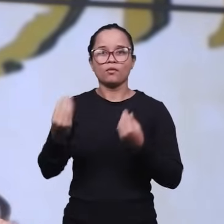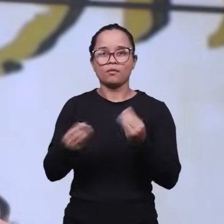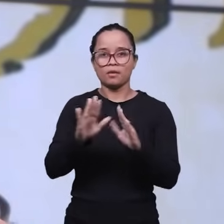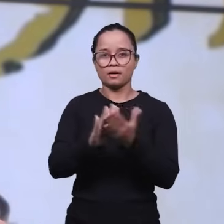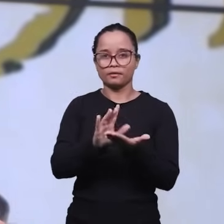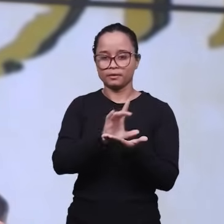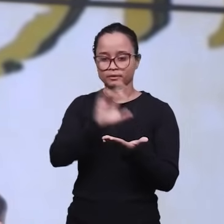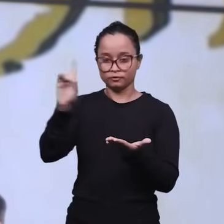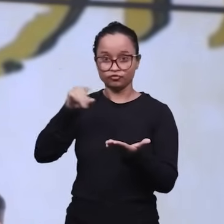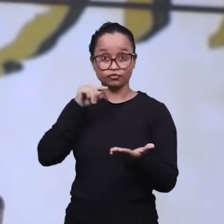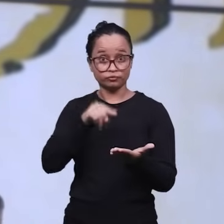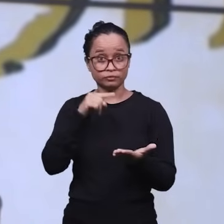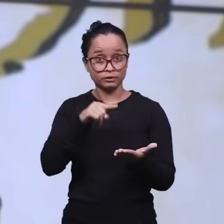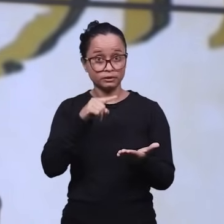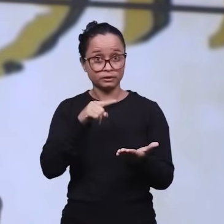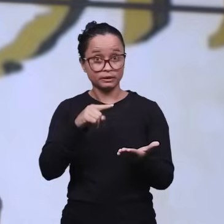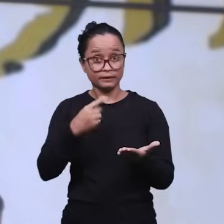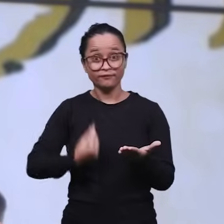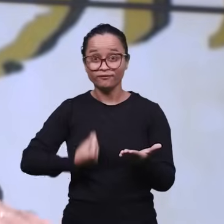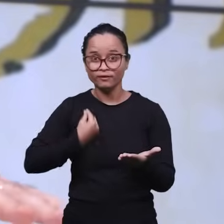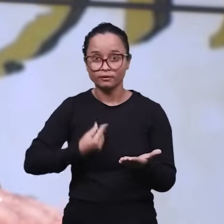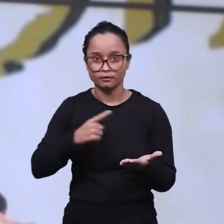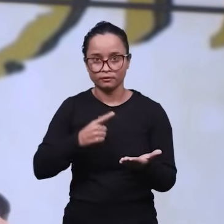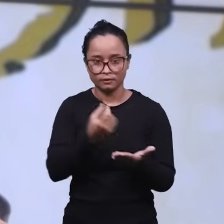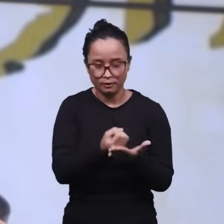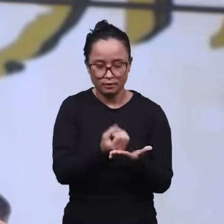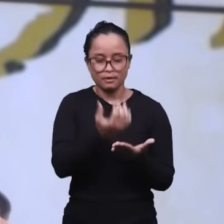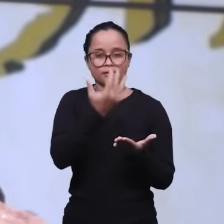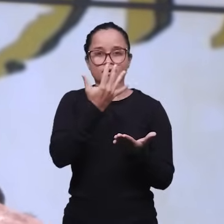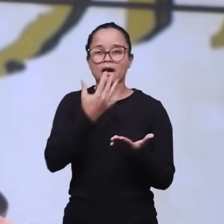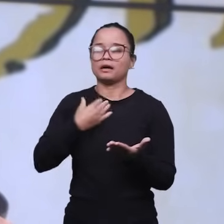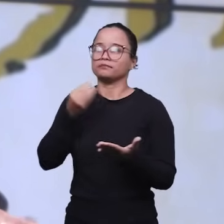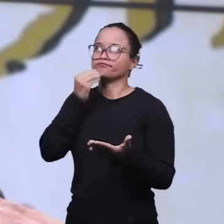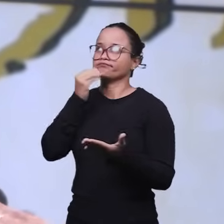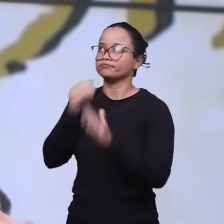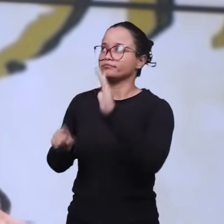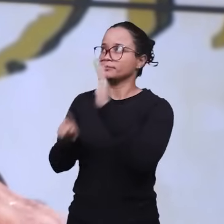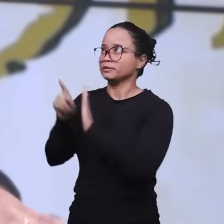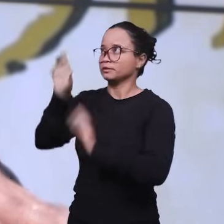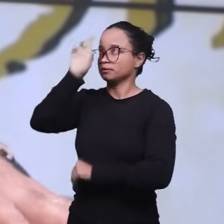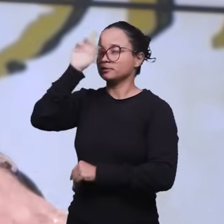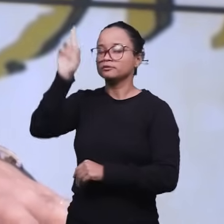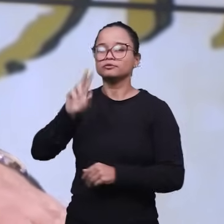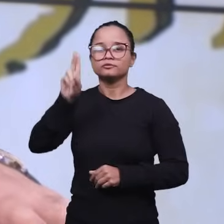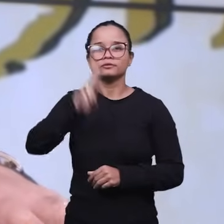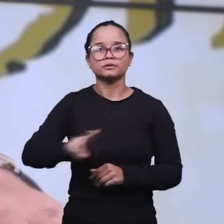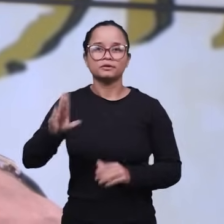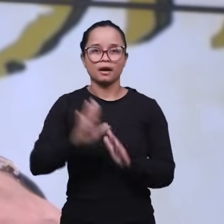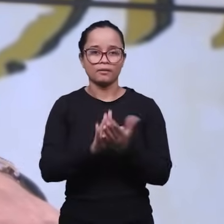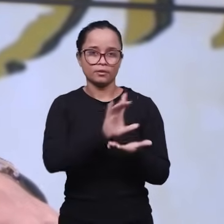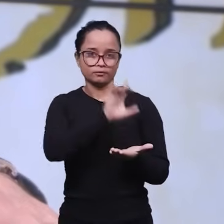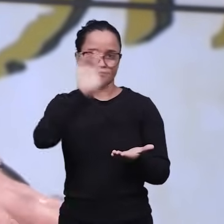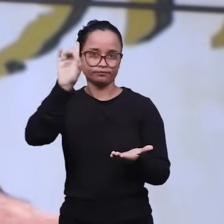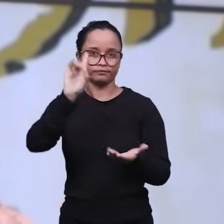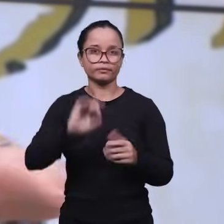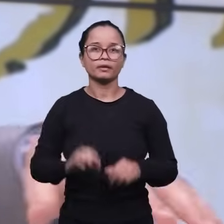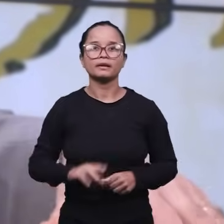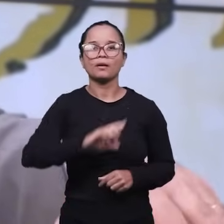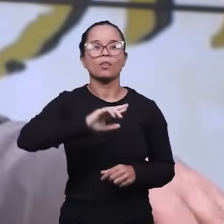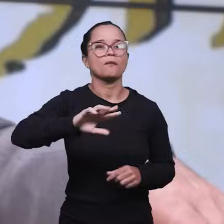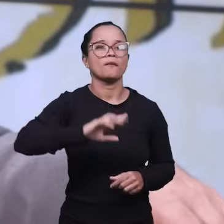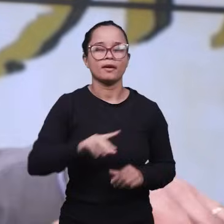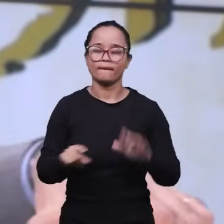da palavra que é viva, né, a oportunidade de consultarmos ao Senhor através da palavra. Então,